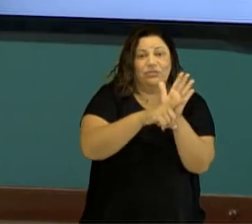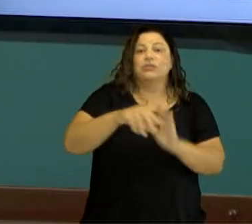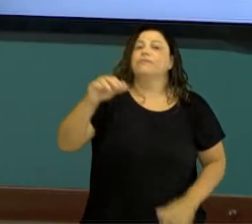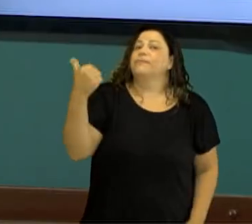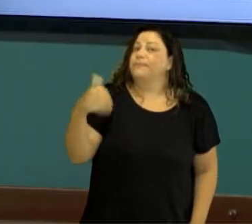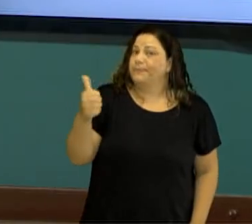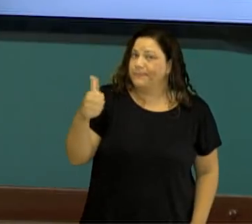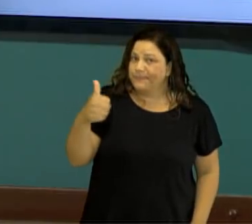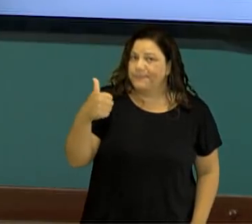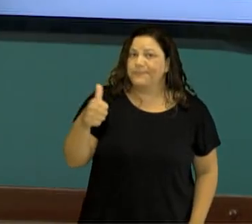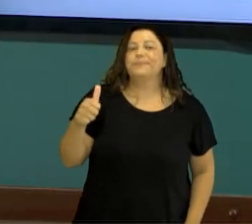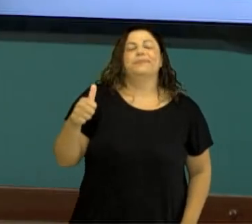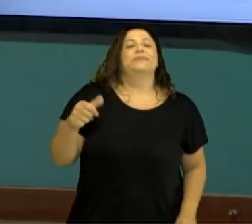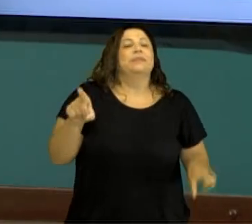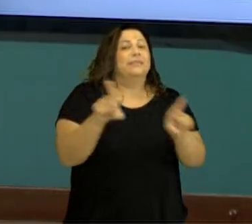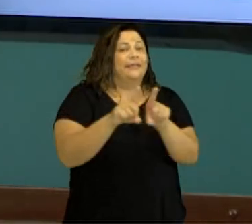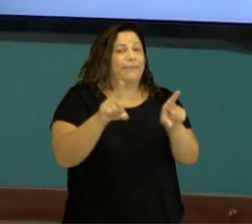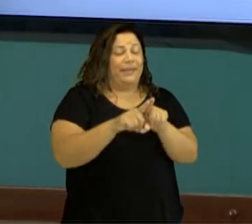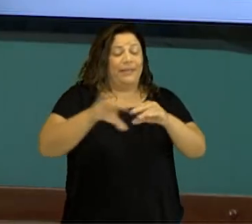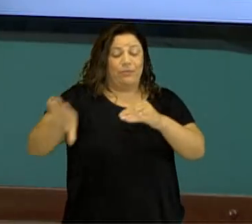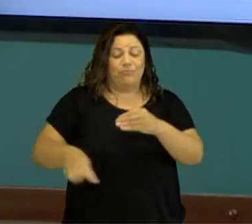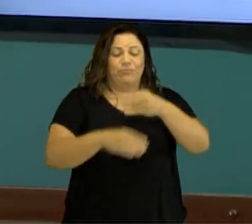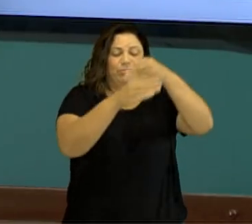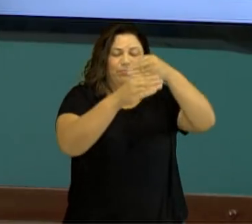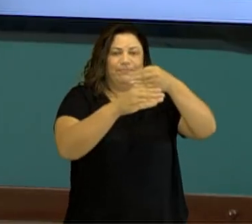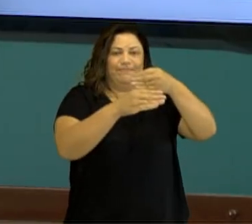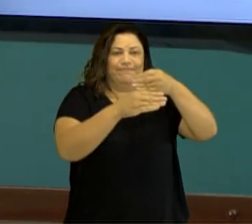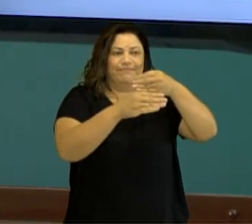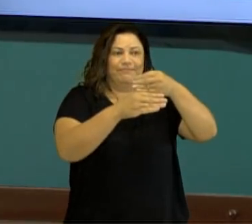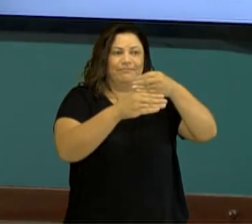11. Como ele acabou de ganhar uma,